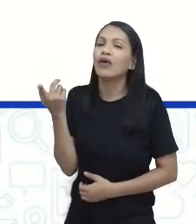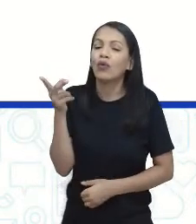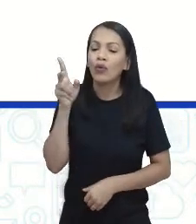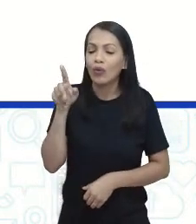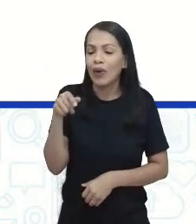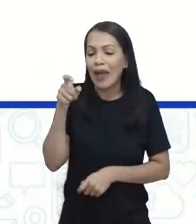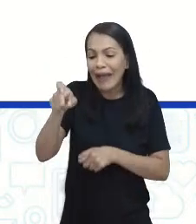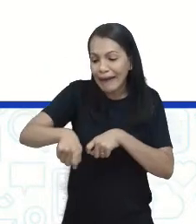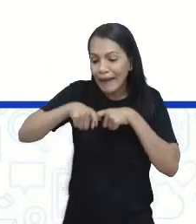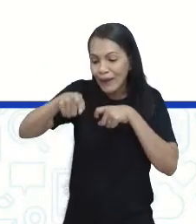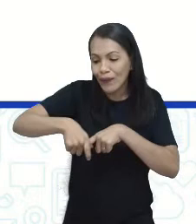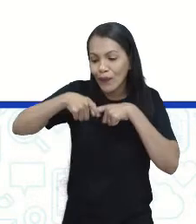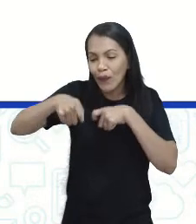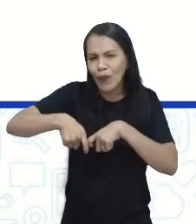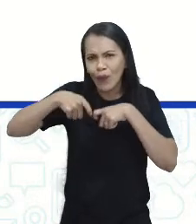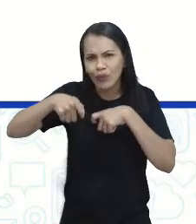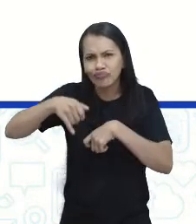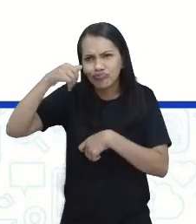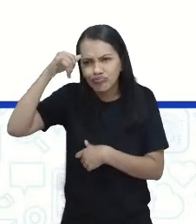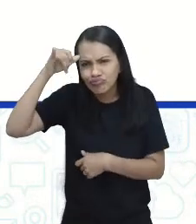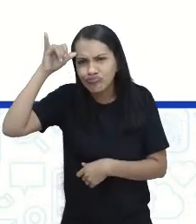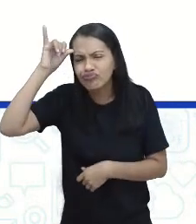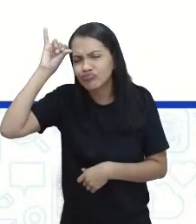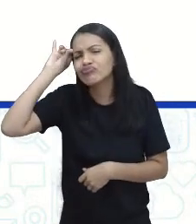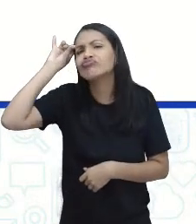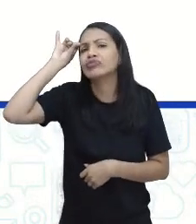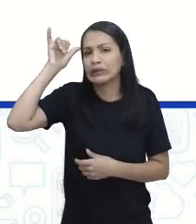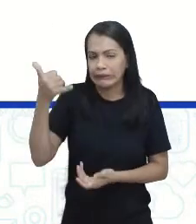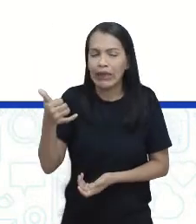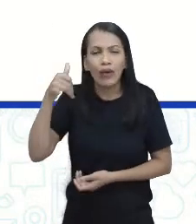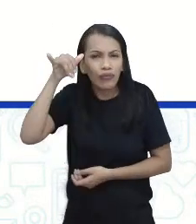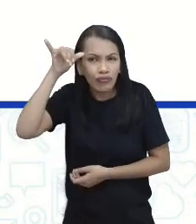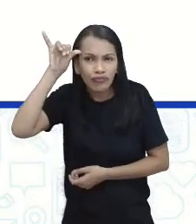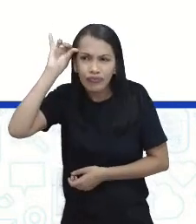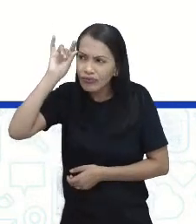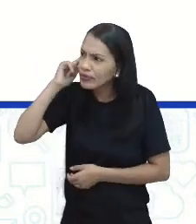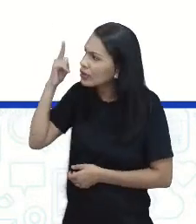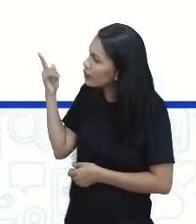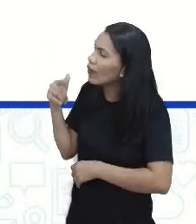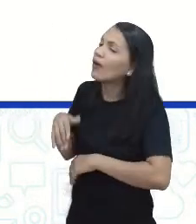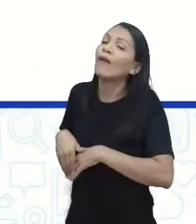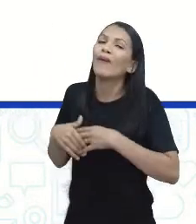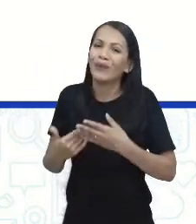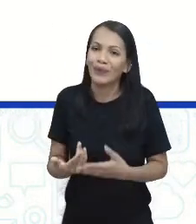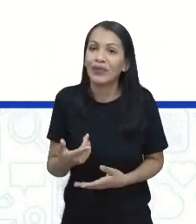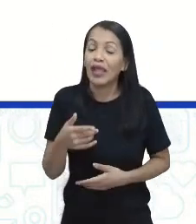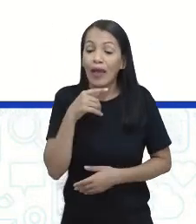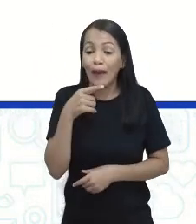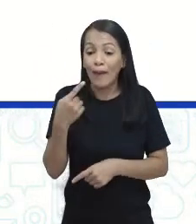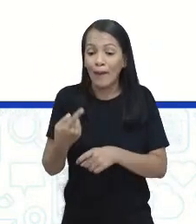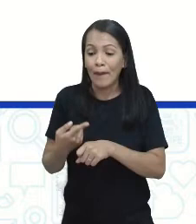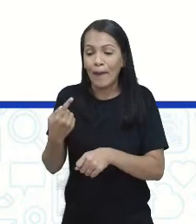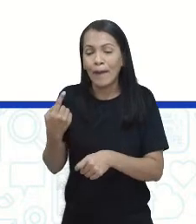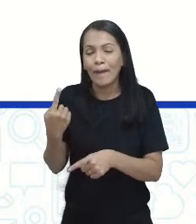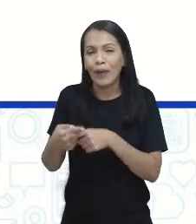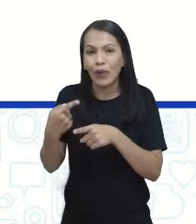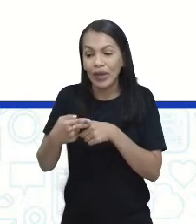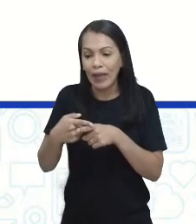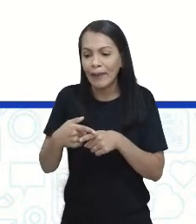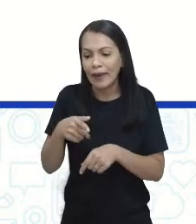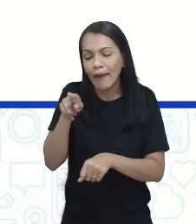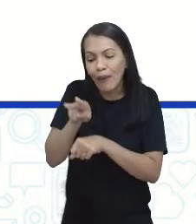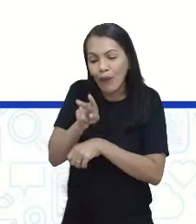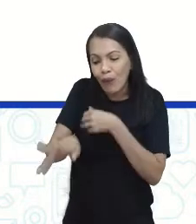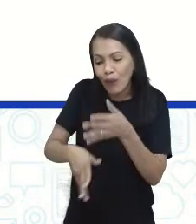plantas, elas não captam aí o CO2 da atmosfera. Então, isso aí, quando capta o CO2, está captando o quê?